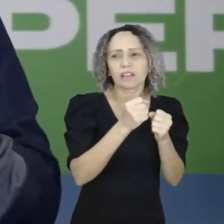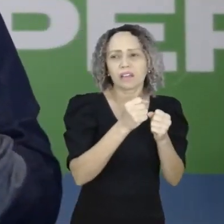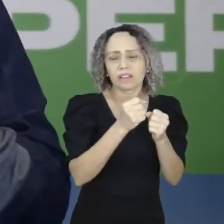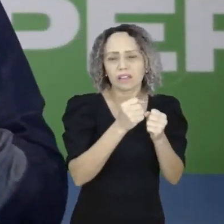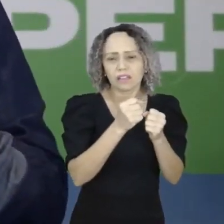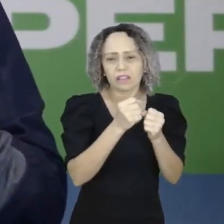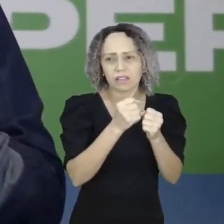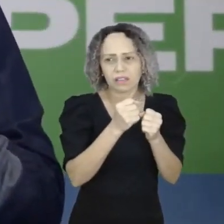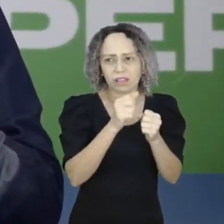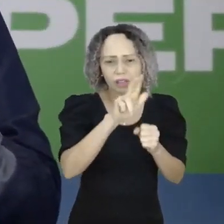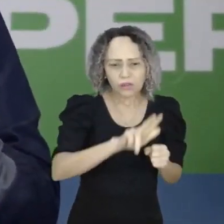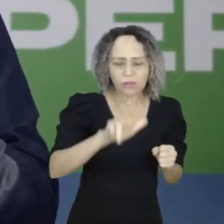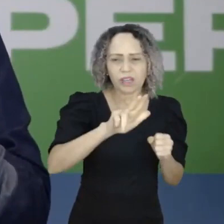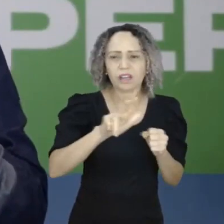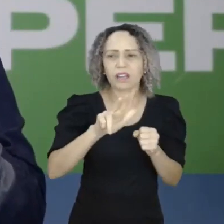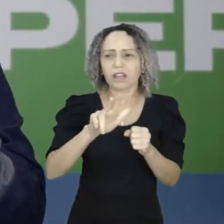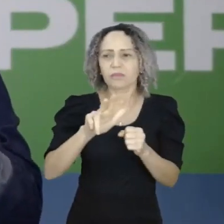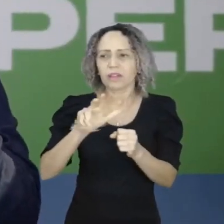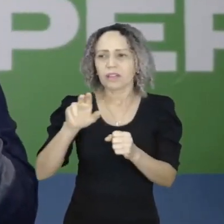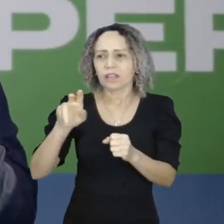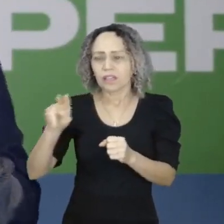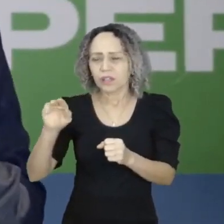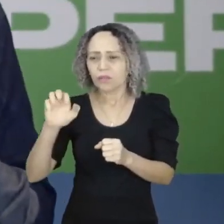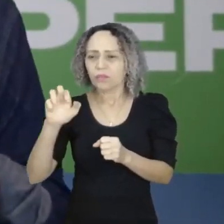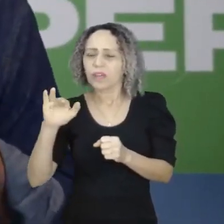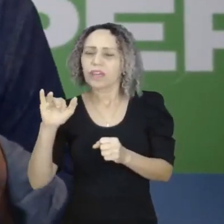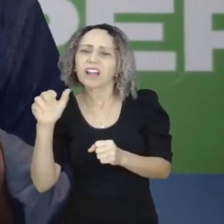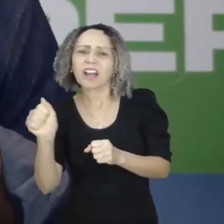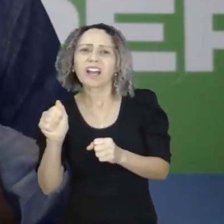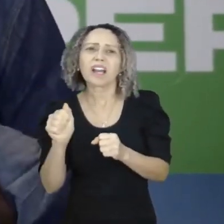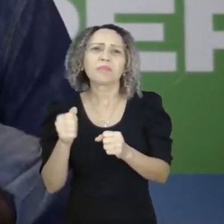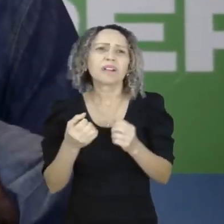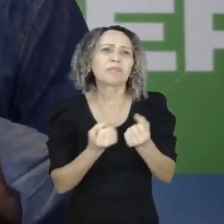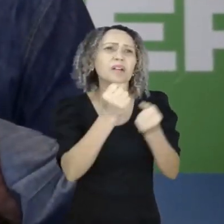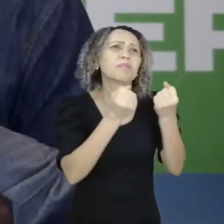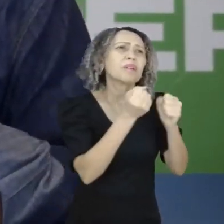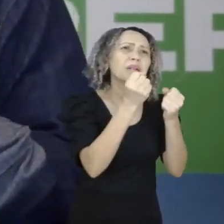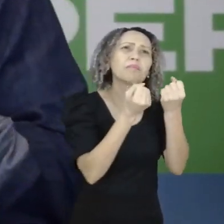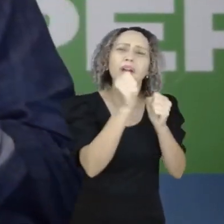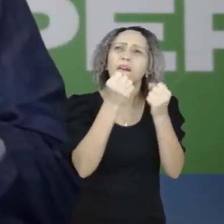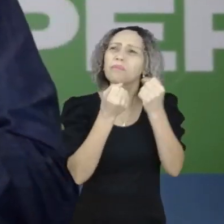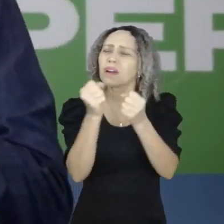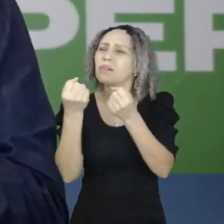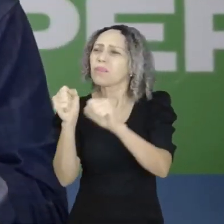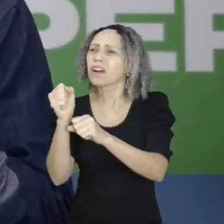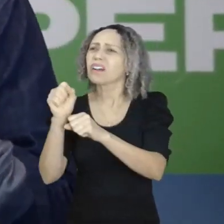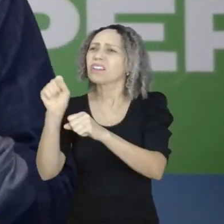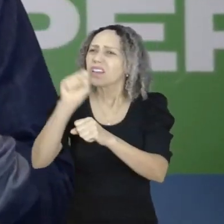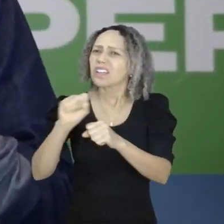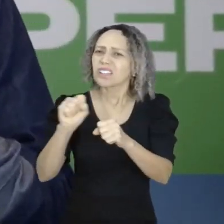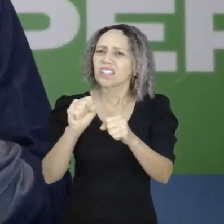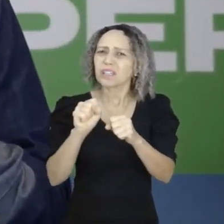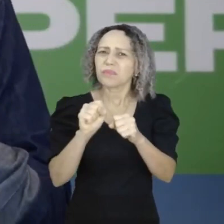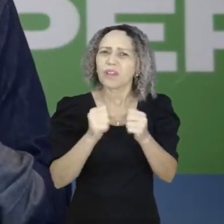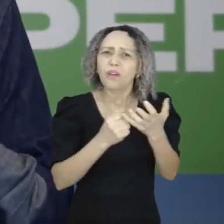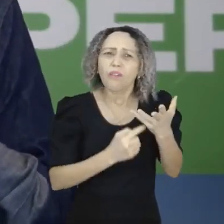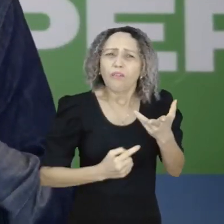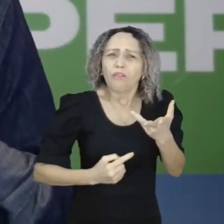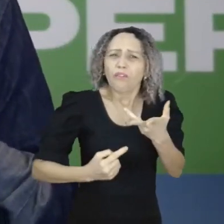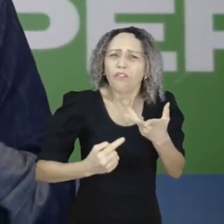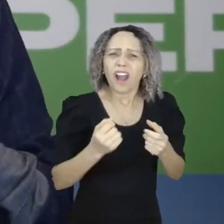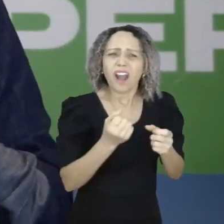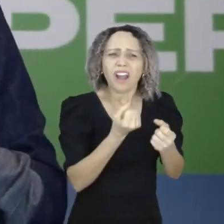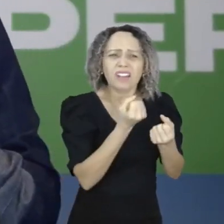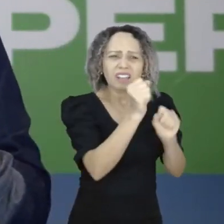parado. E outras que foram vendidas no Paraná foram fechadas em Sergipe, ou seja, uma demonstração de que não havia uma